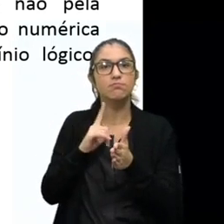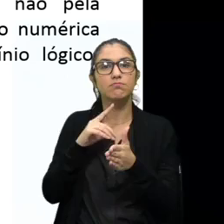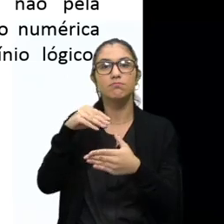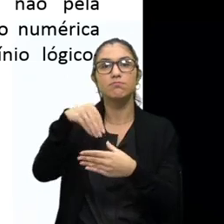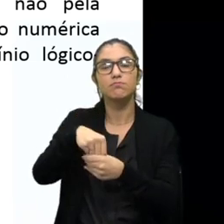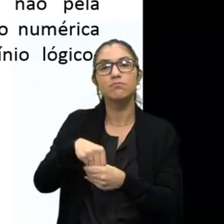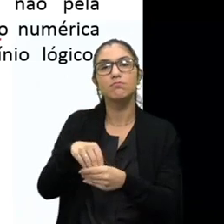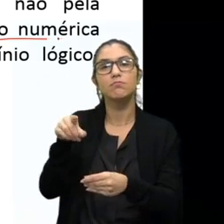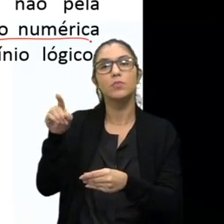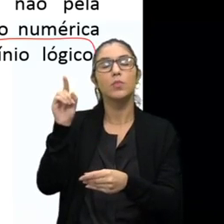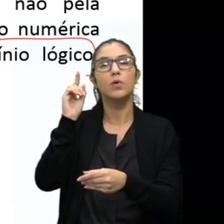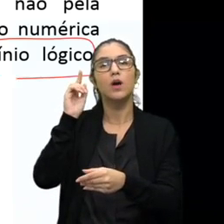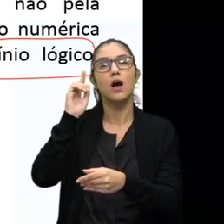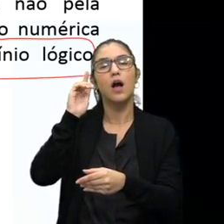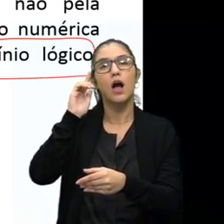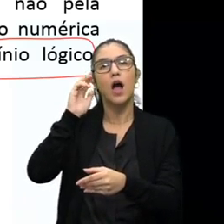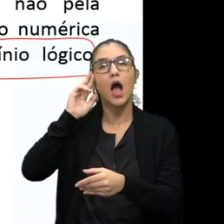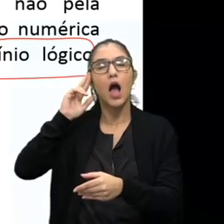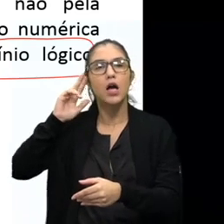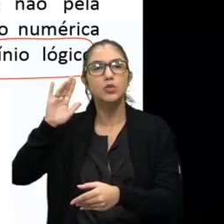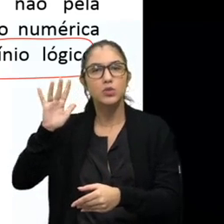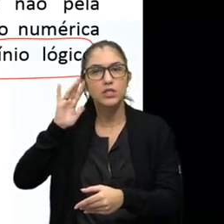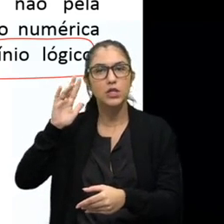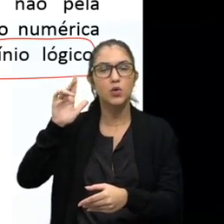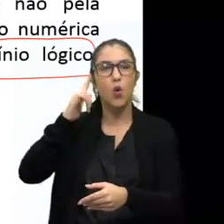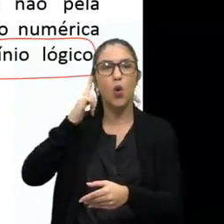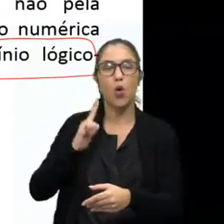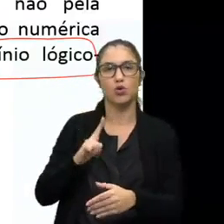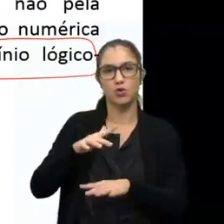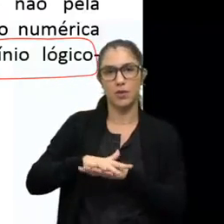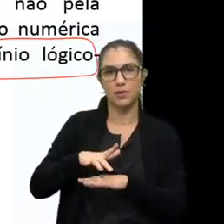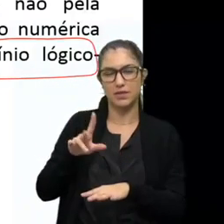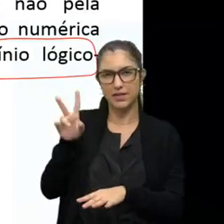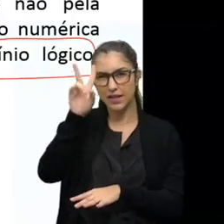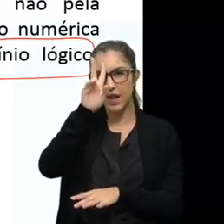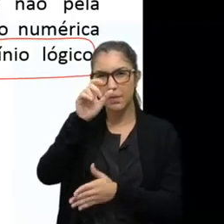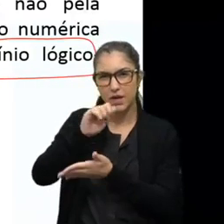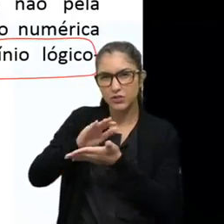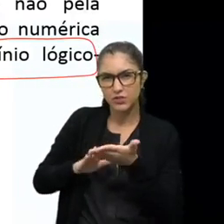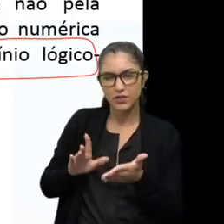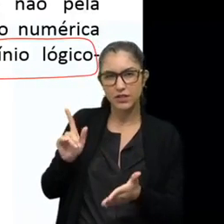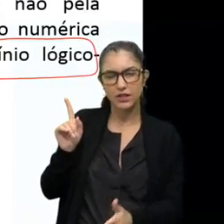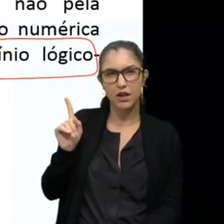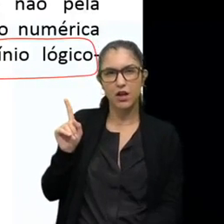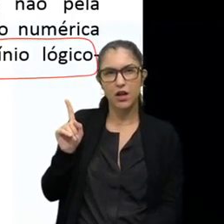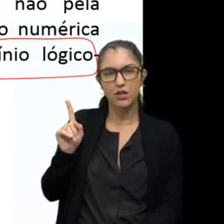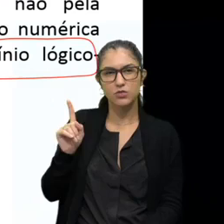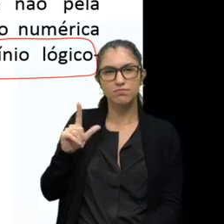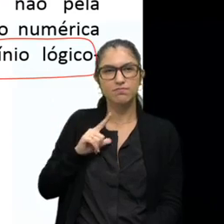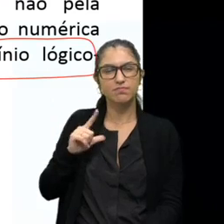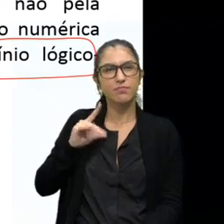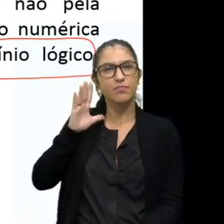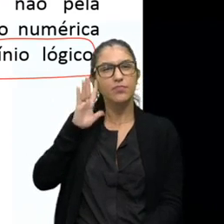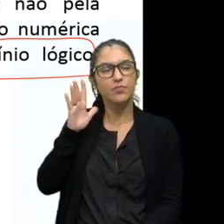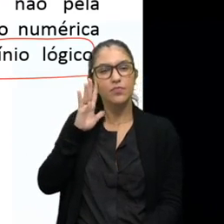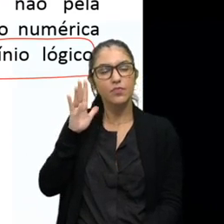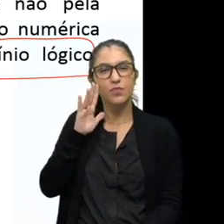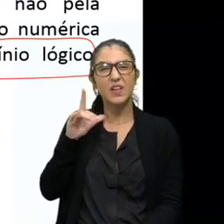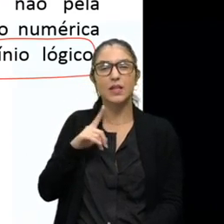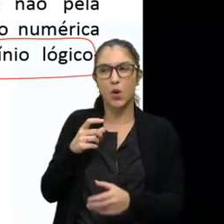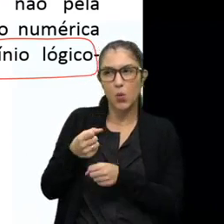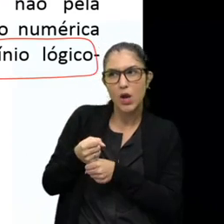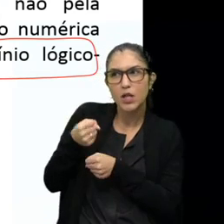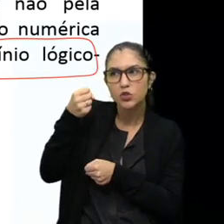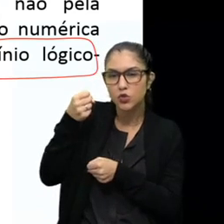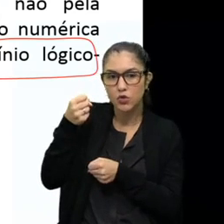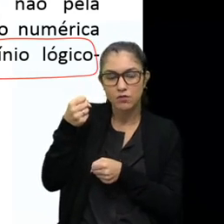intrinsecamente ligada ao raciocínio lógico-matemático. Lembra aquela atividade que nós mostramos de raciocínio do guarda-chuva